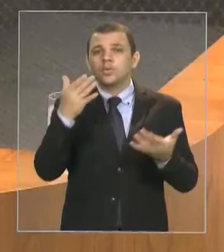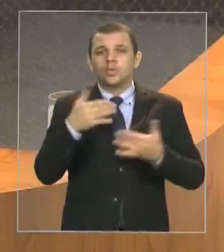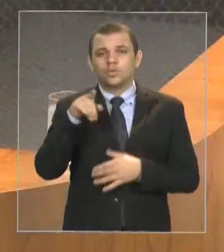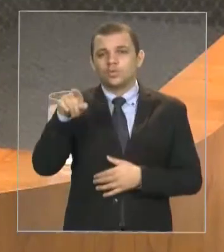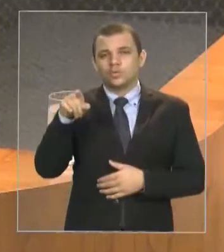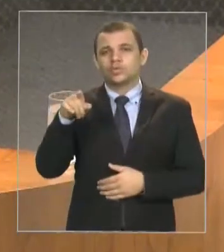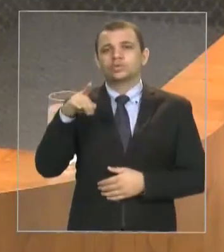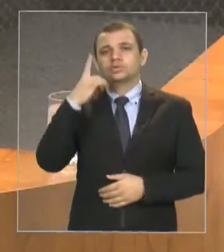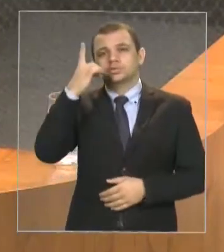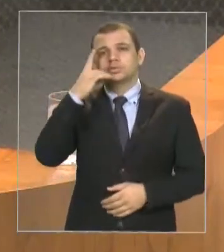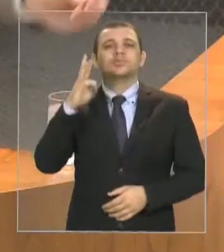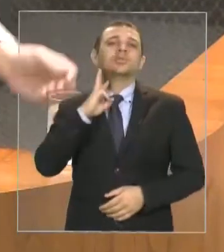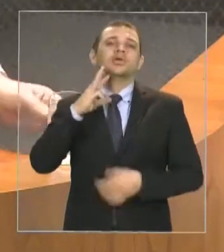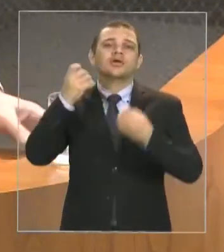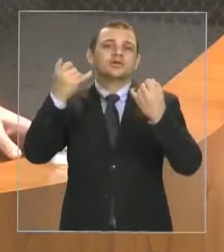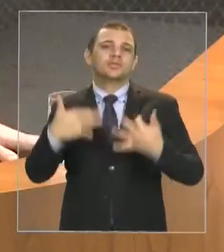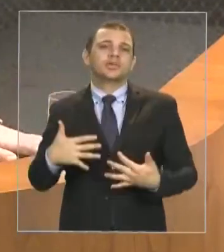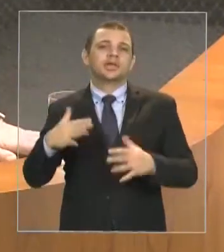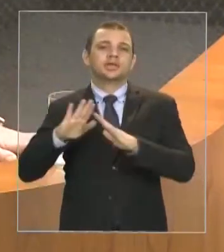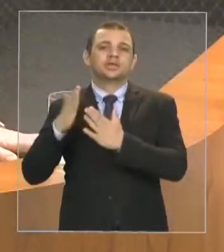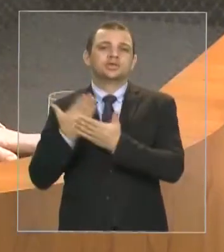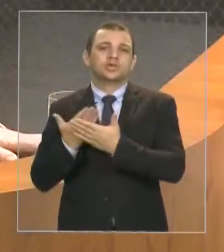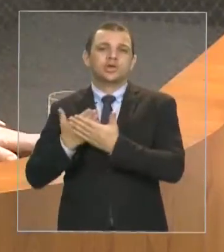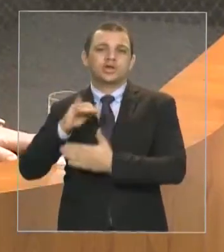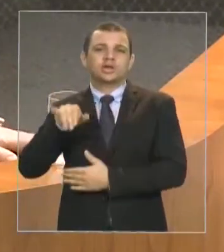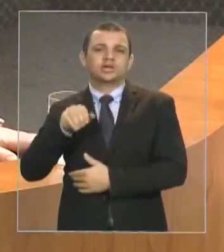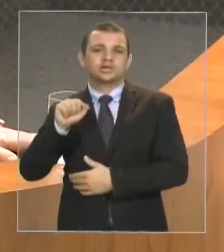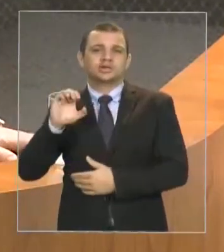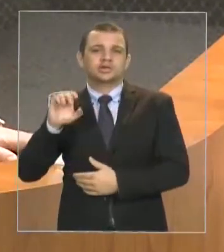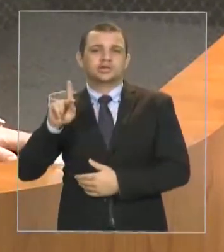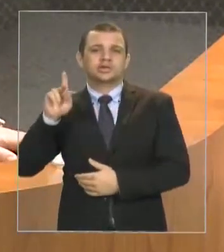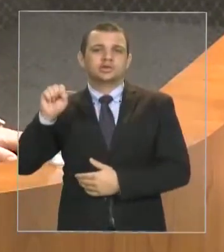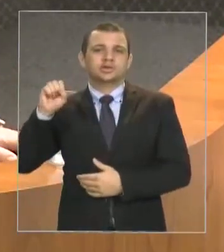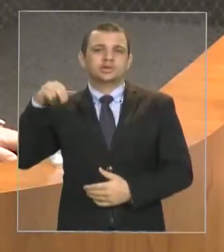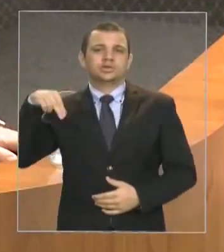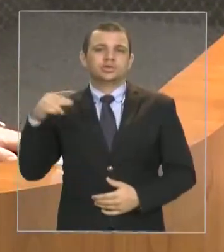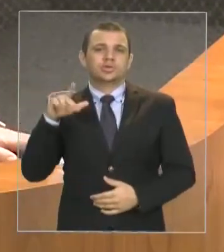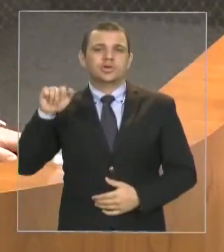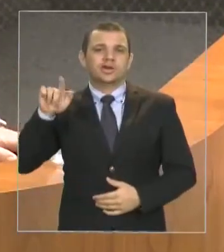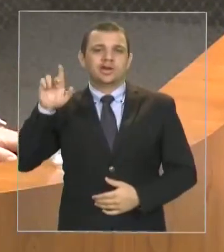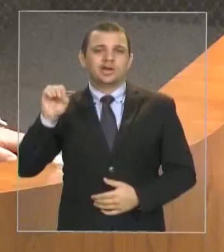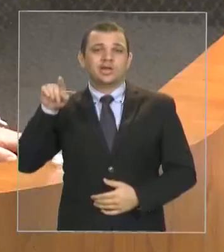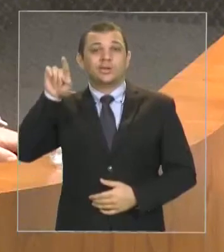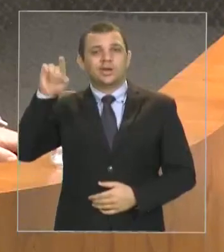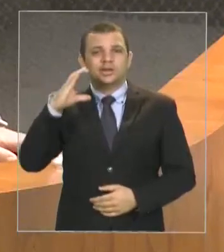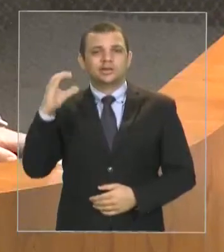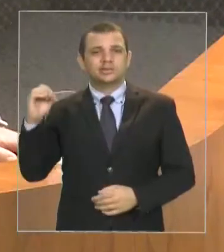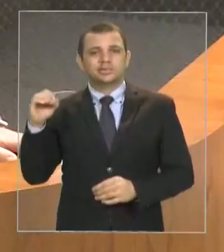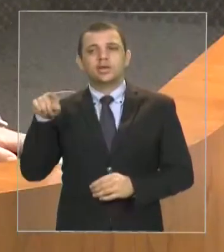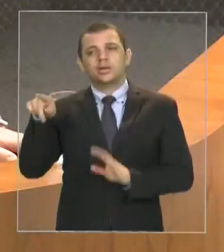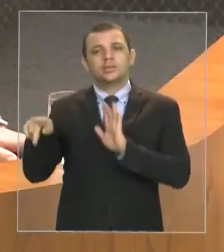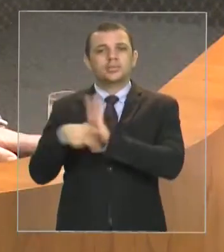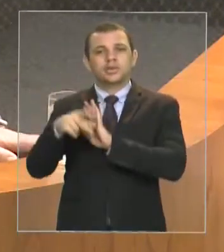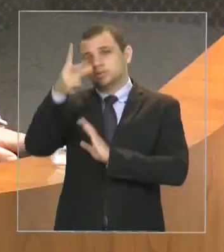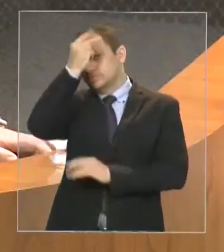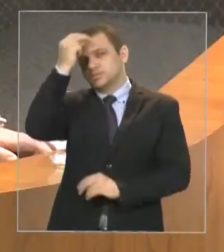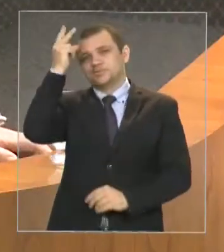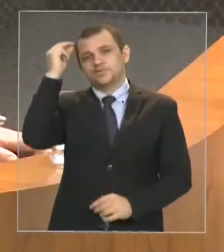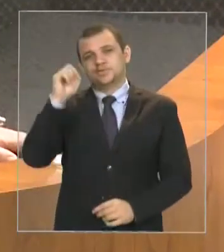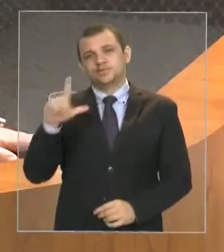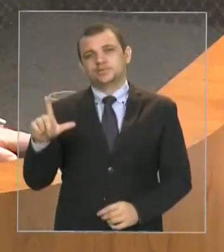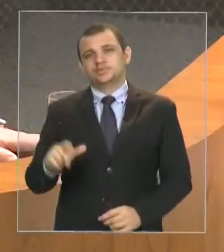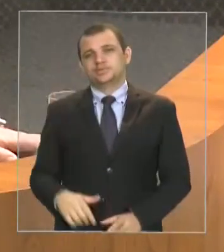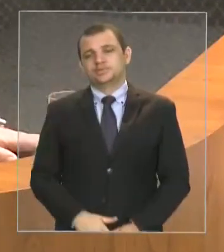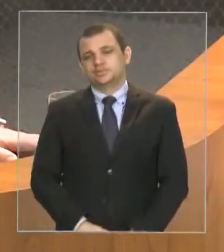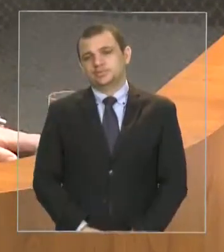Lago, na cidade operária, é uma escola municipal, é uma escola de responsabilidade do município de